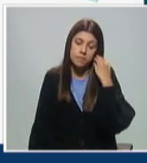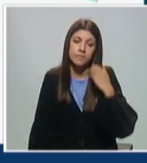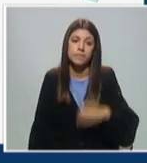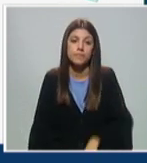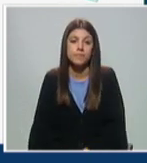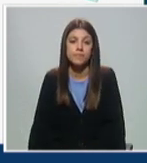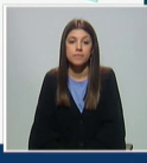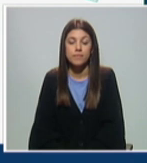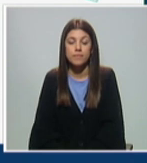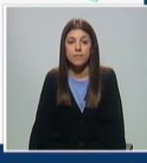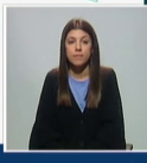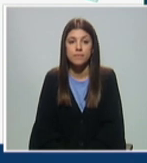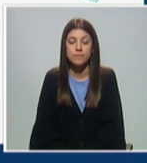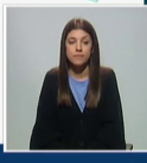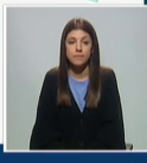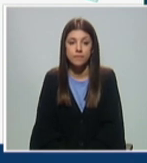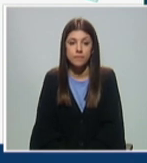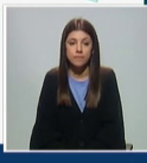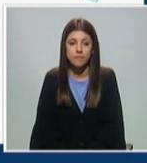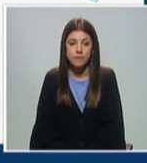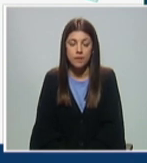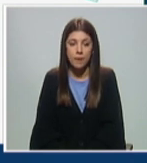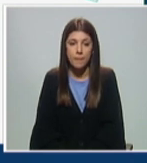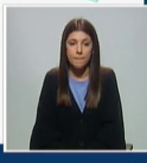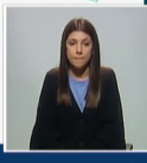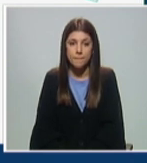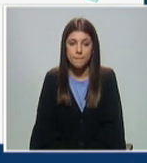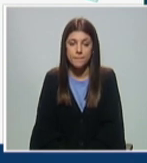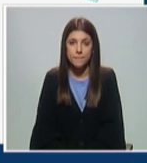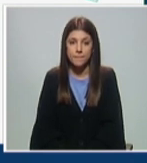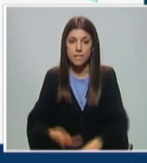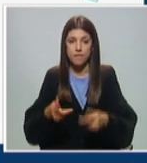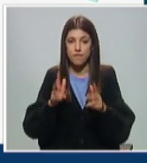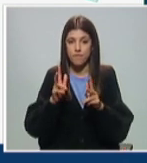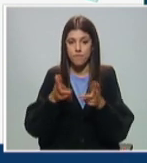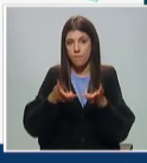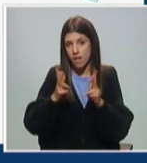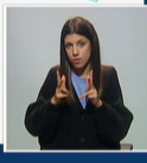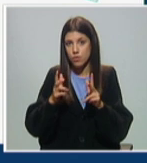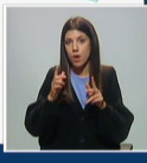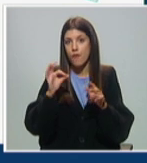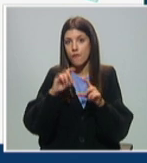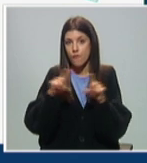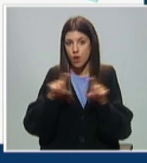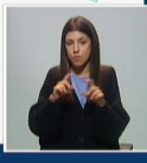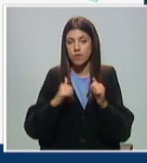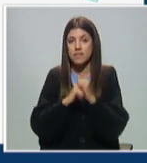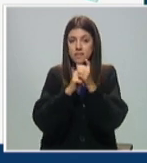que nós queremos selecionar exatamente. Porque vai arrastar a fórmula que já temos nas células